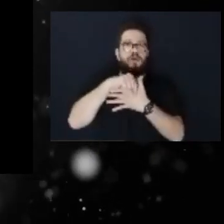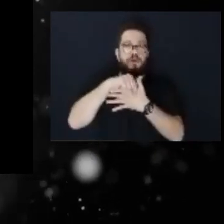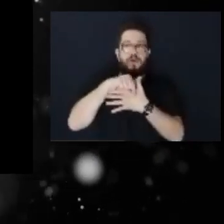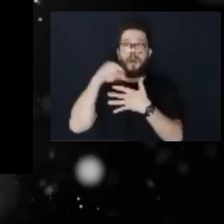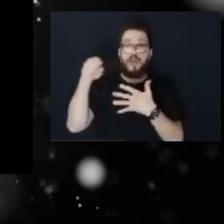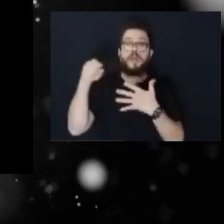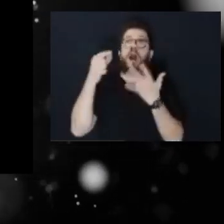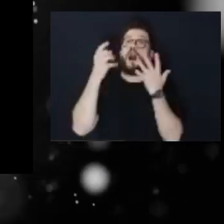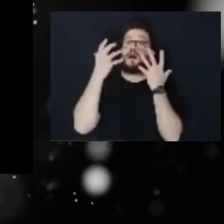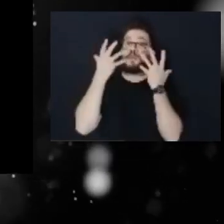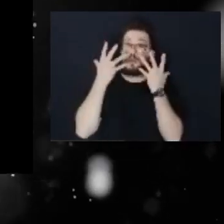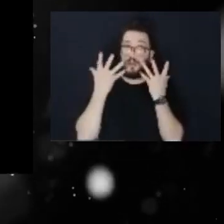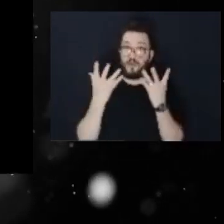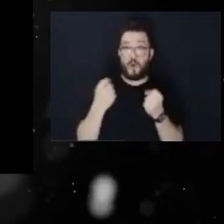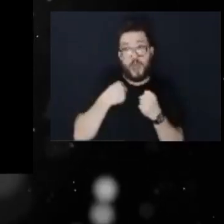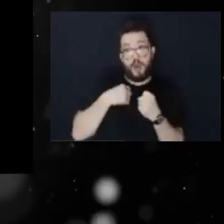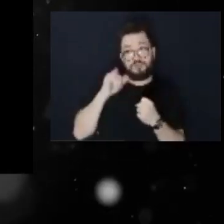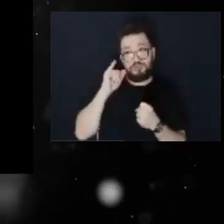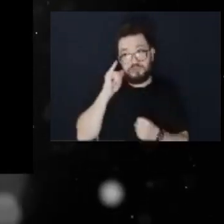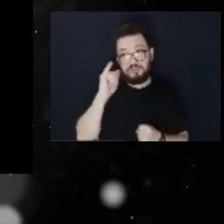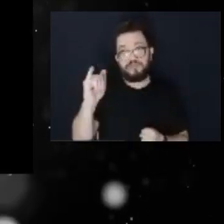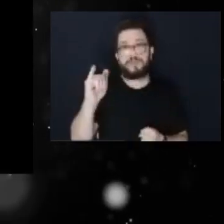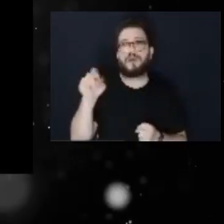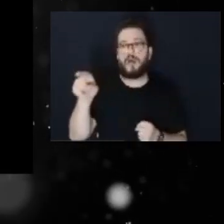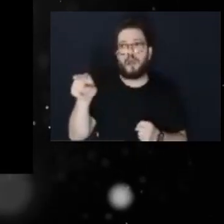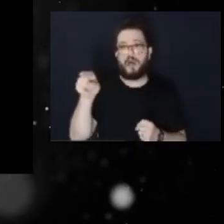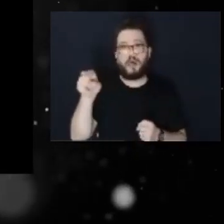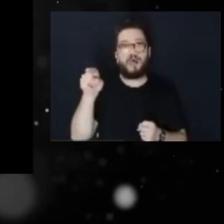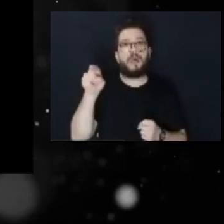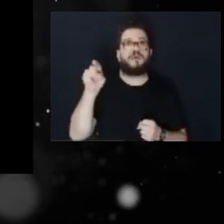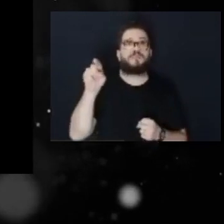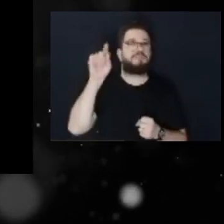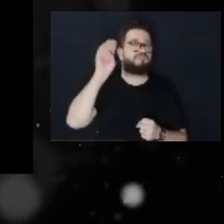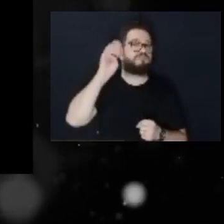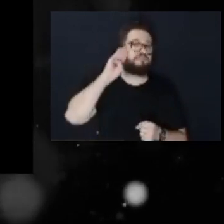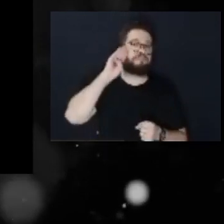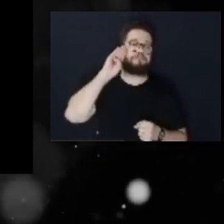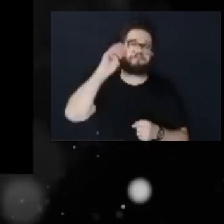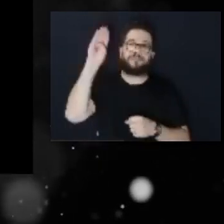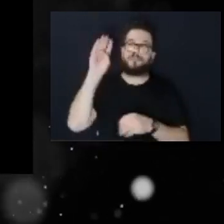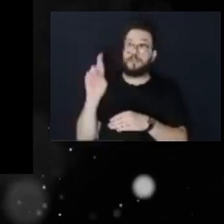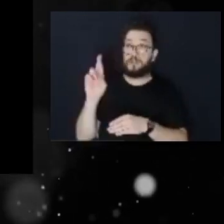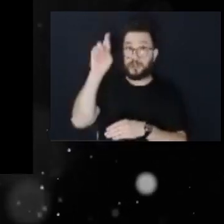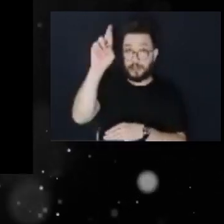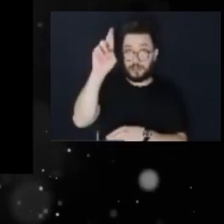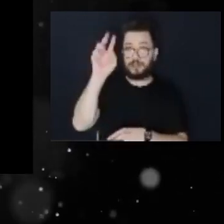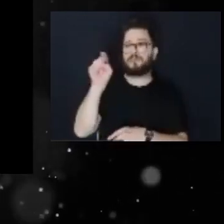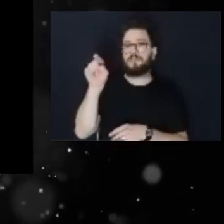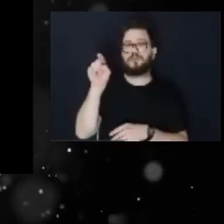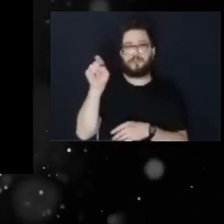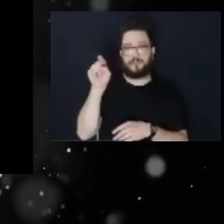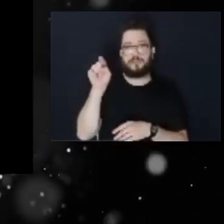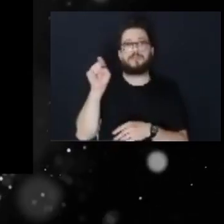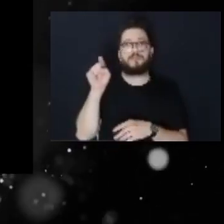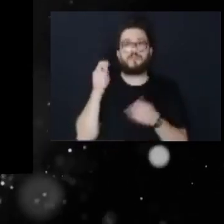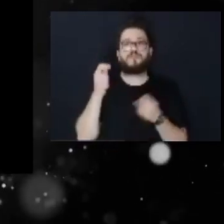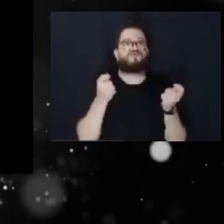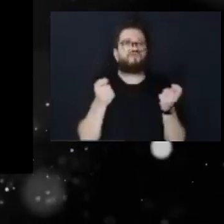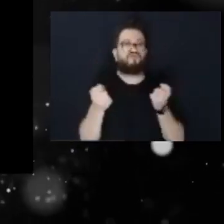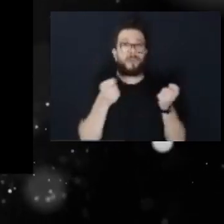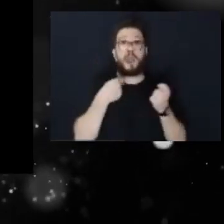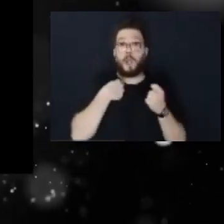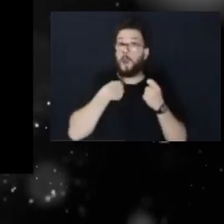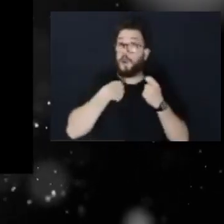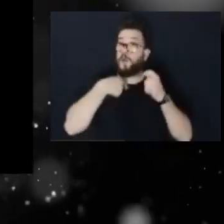os protagonistas em tomar alguma atitude para isso. E fico feliz de que